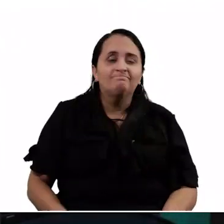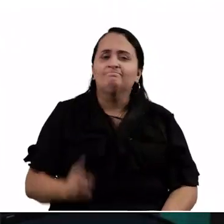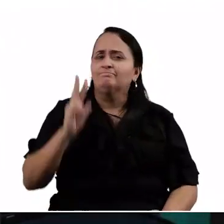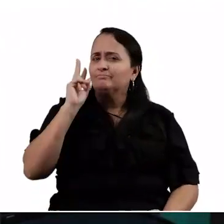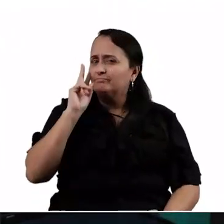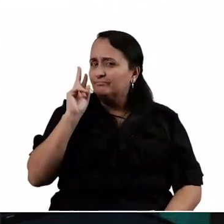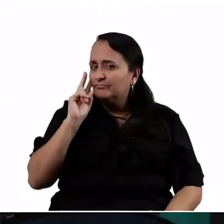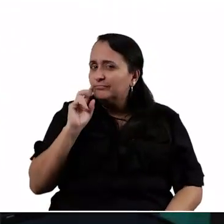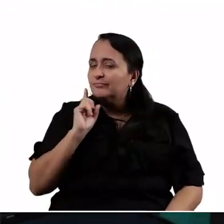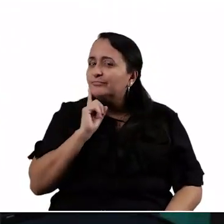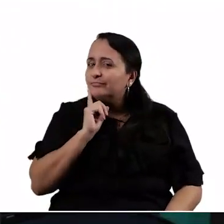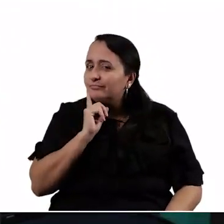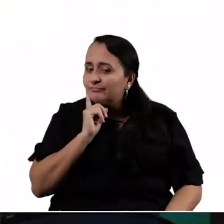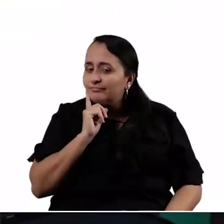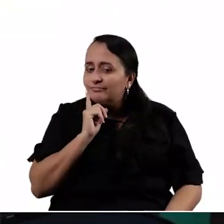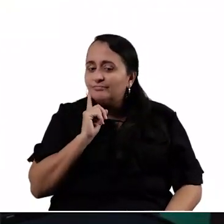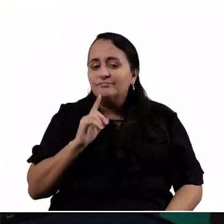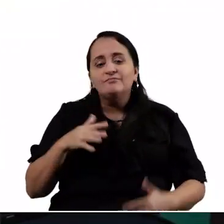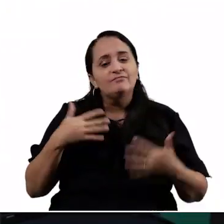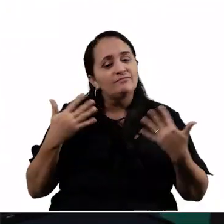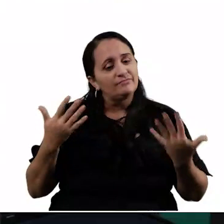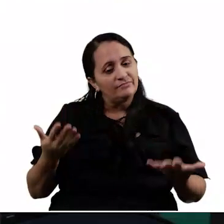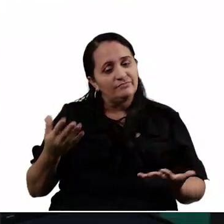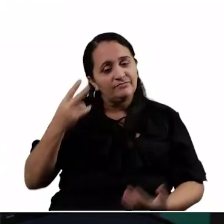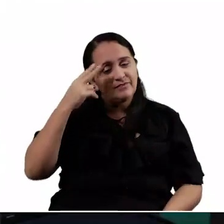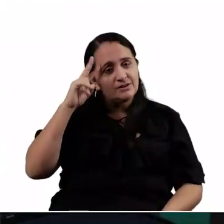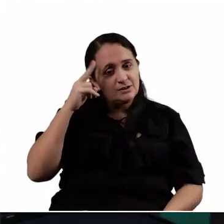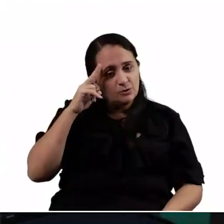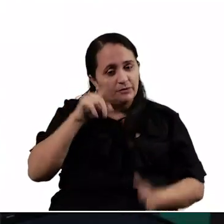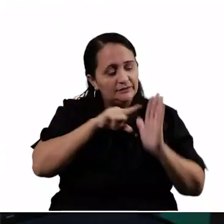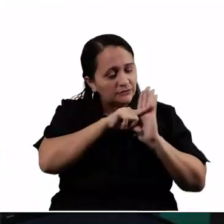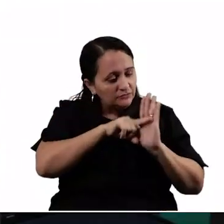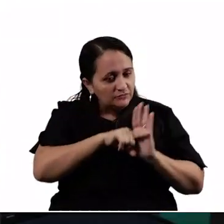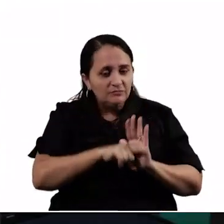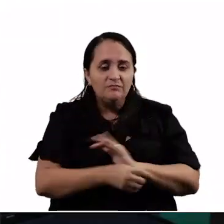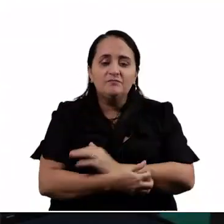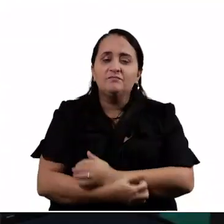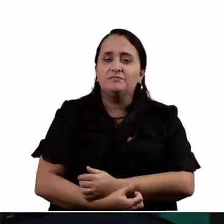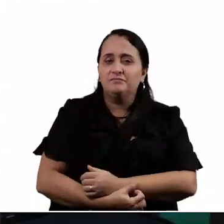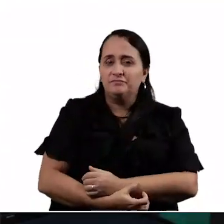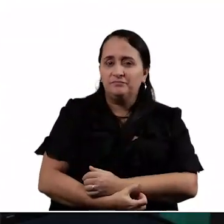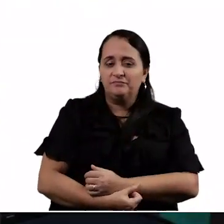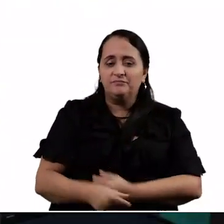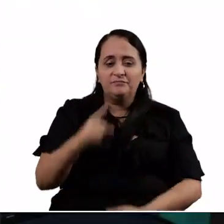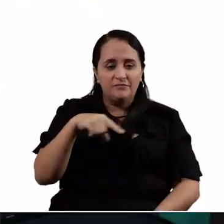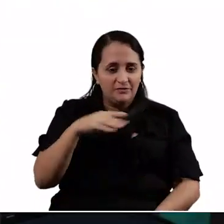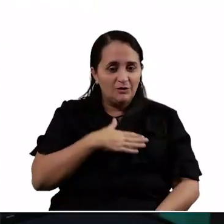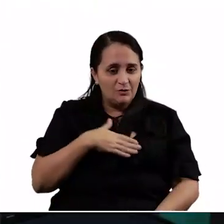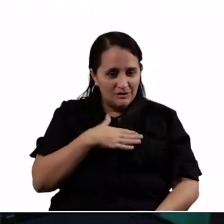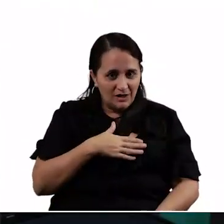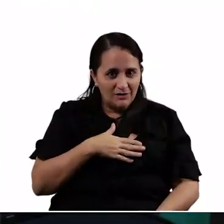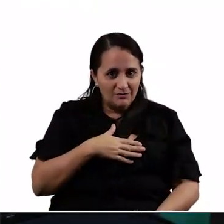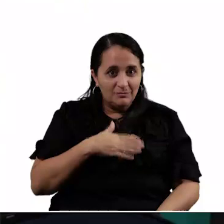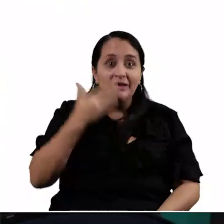dizia essa história vamos examinar ela mais e vocês gostaram do conto